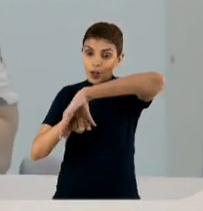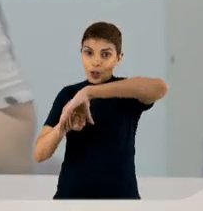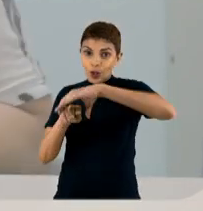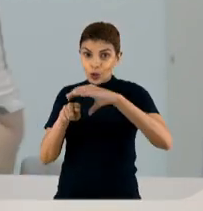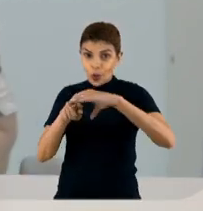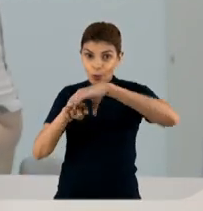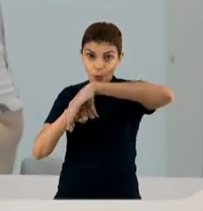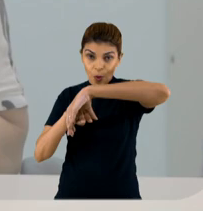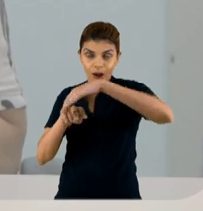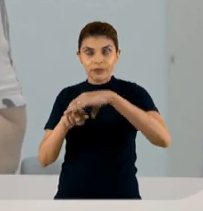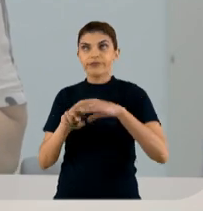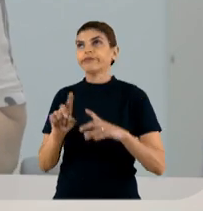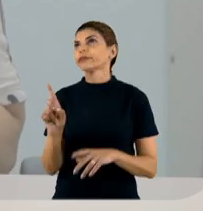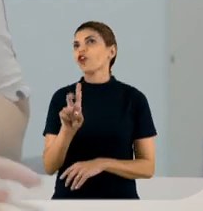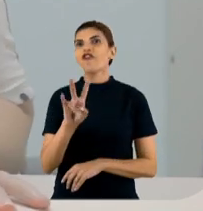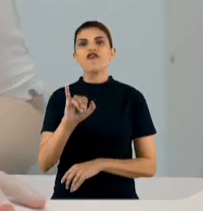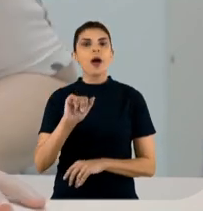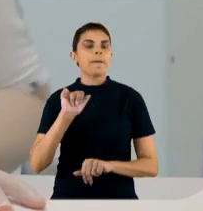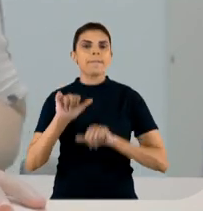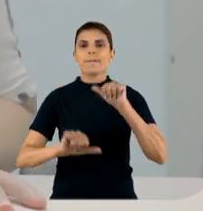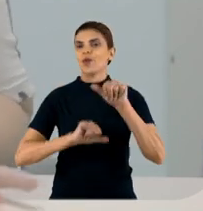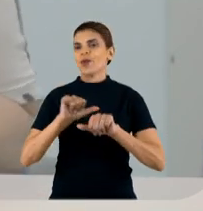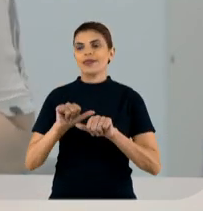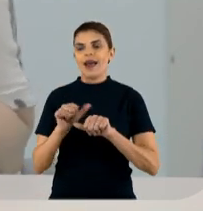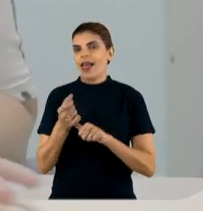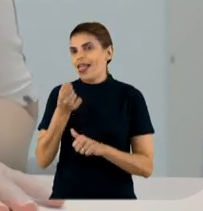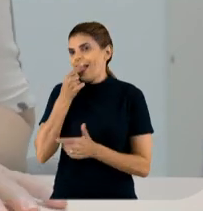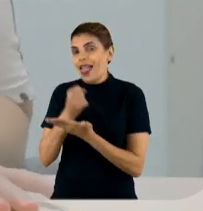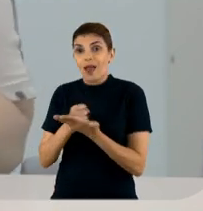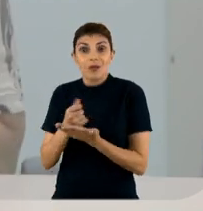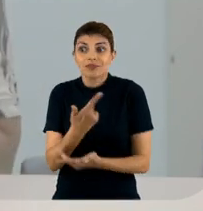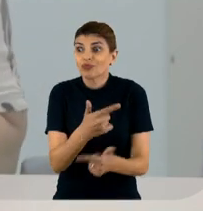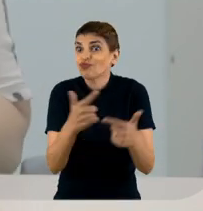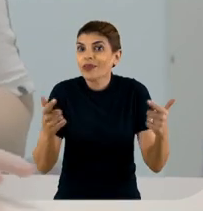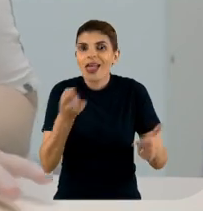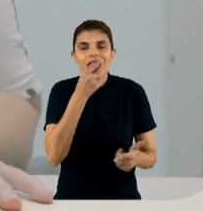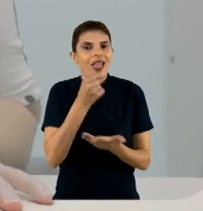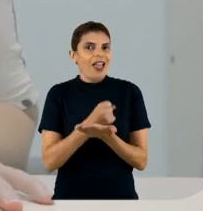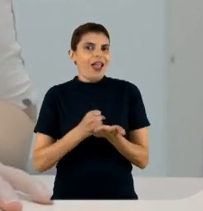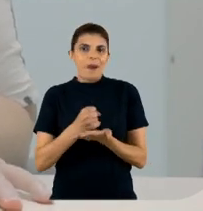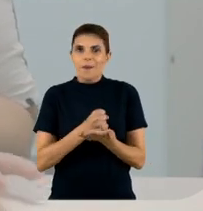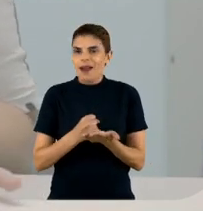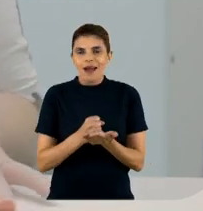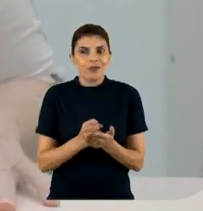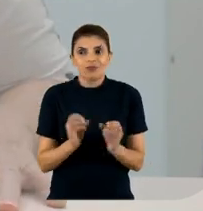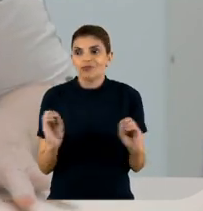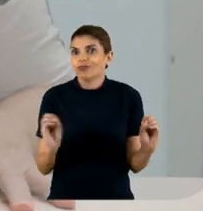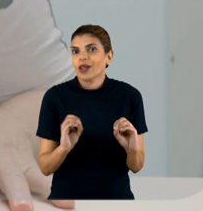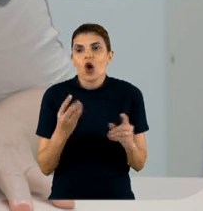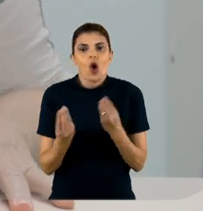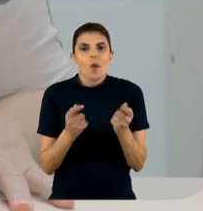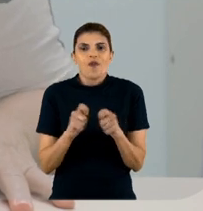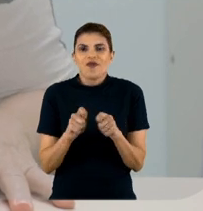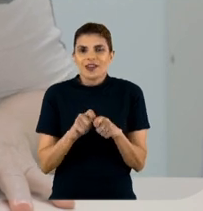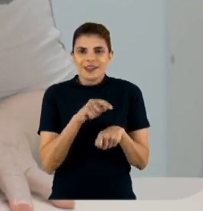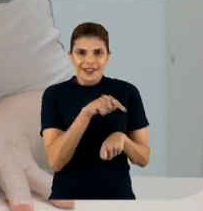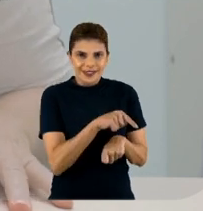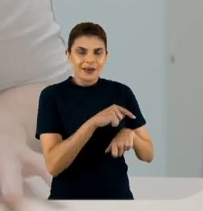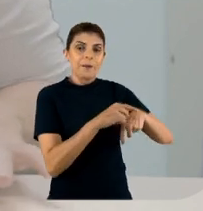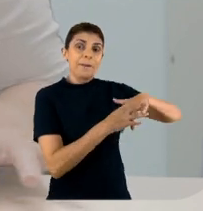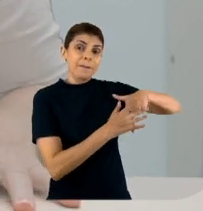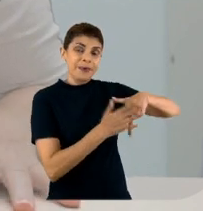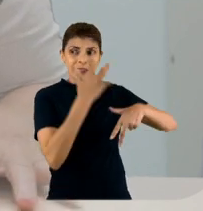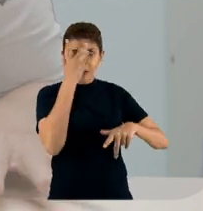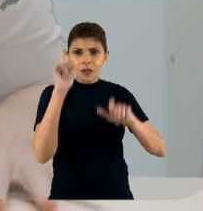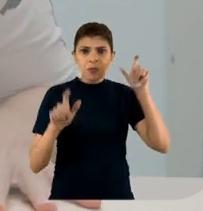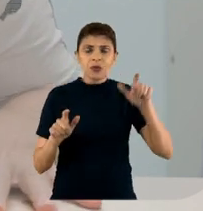não vai mudar meu remédio não que eu não tenho um remédio lá a gente não vai mudar a conduta não vai mudar o que vai fazer com esse paciente